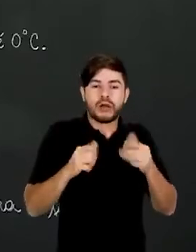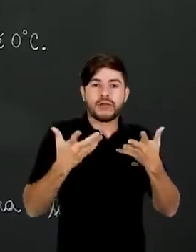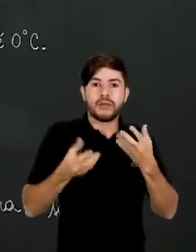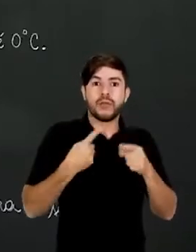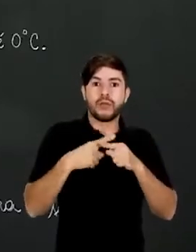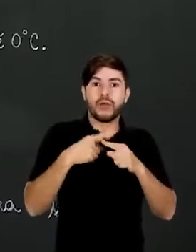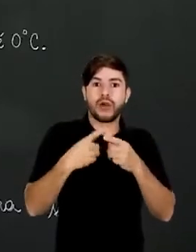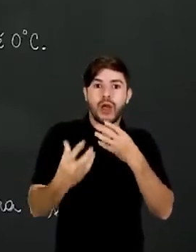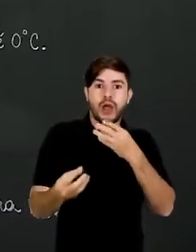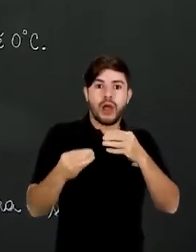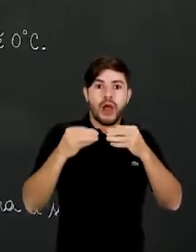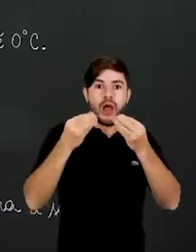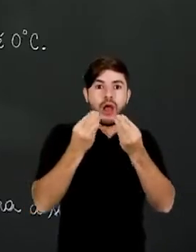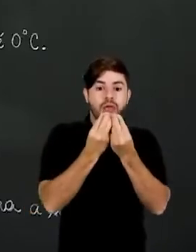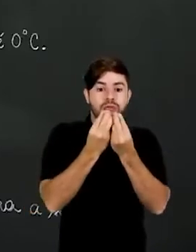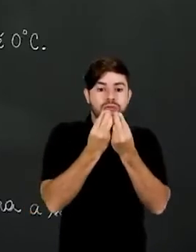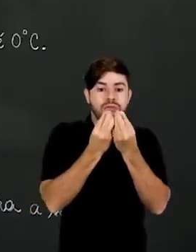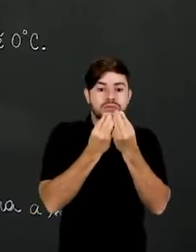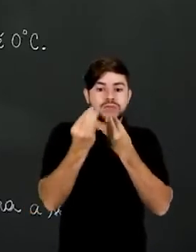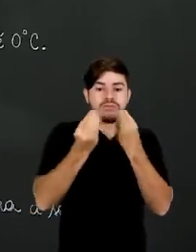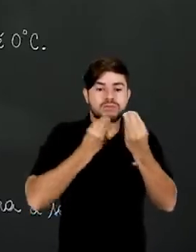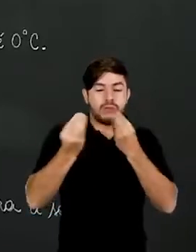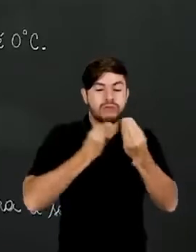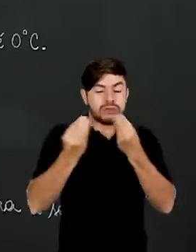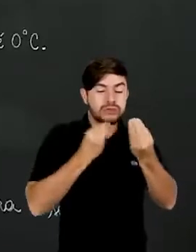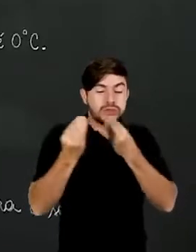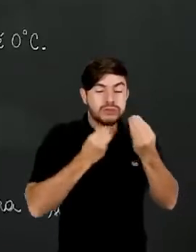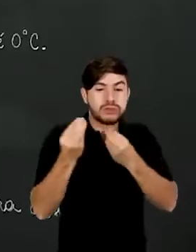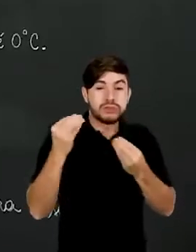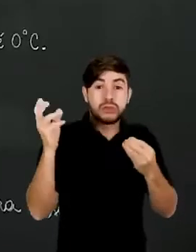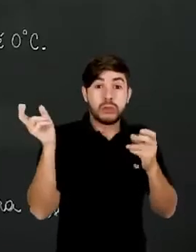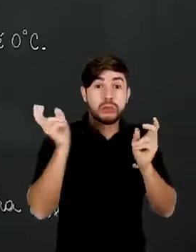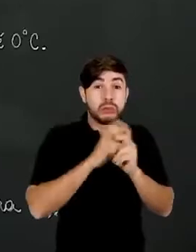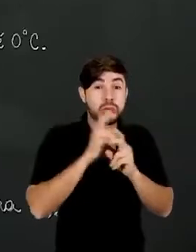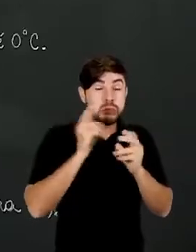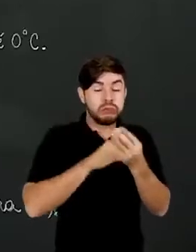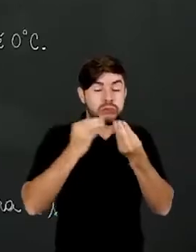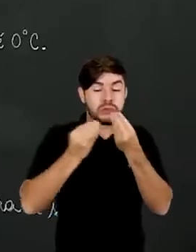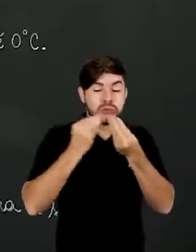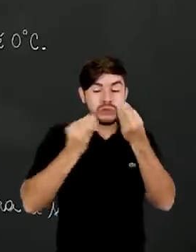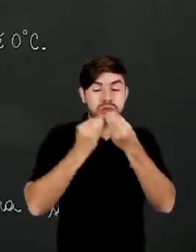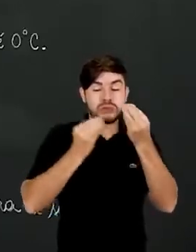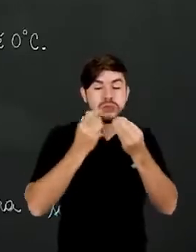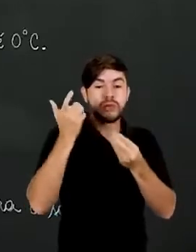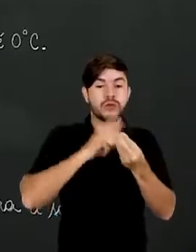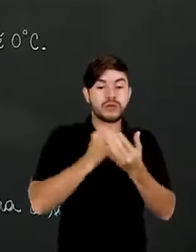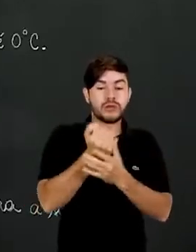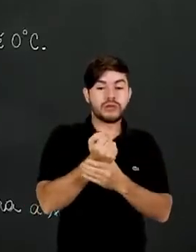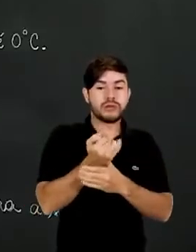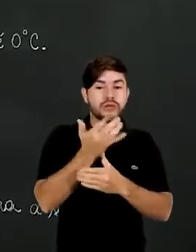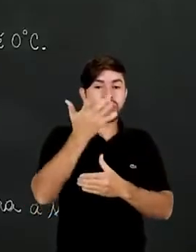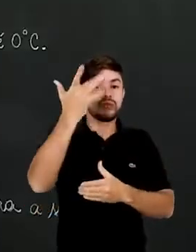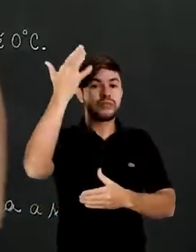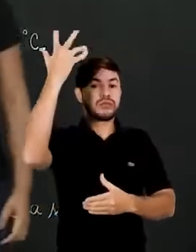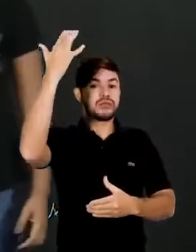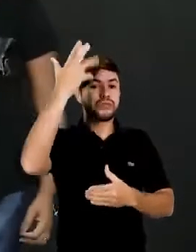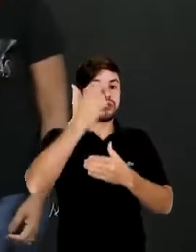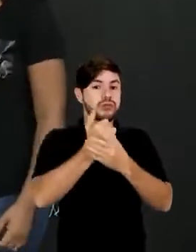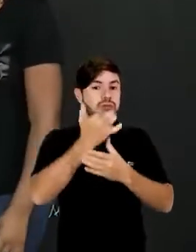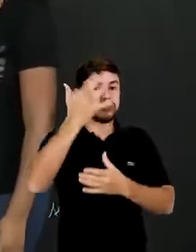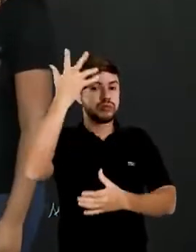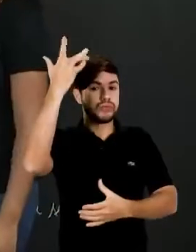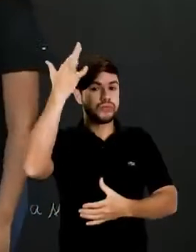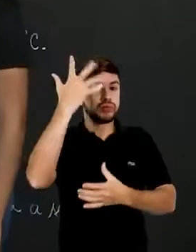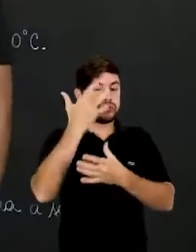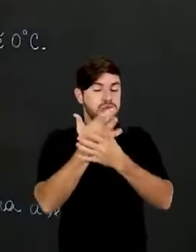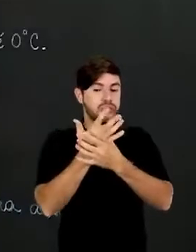agitando, a ponto de elas se afastarem tanto que chegam no estado gasoso. E o interessante é ressaltar que a vaporização,